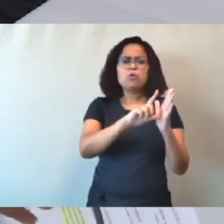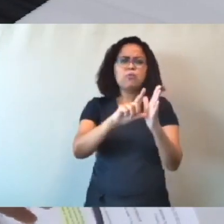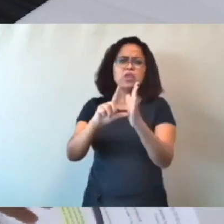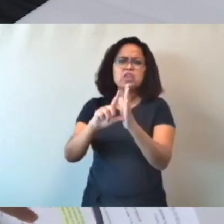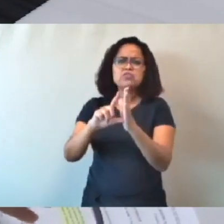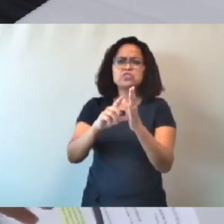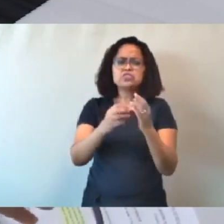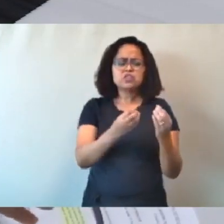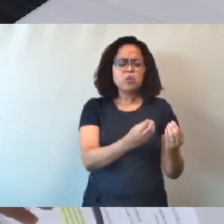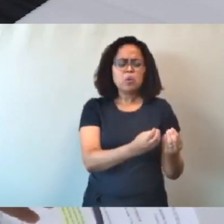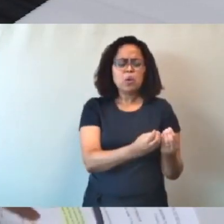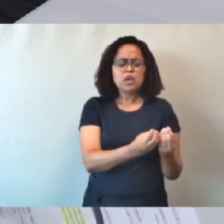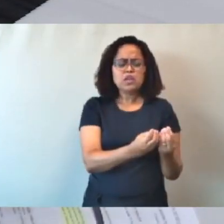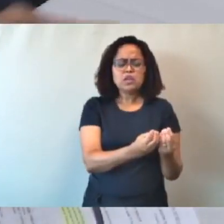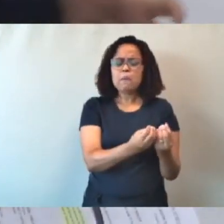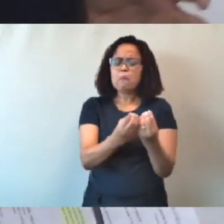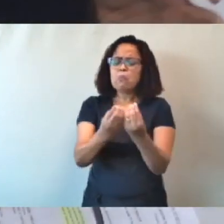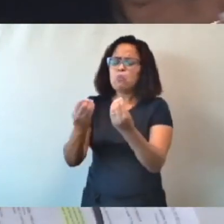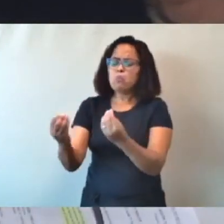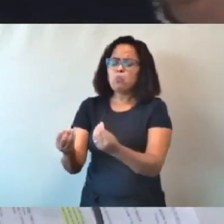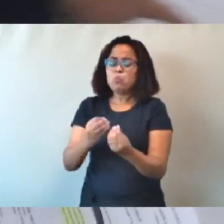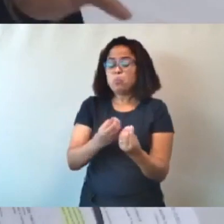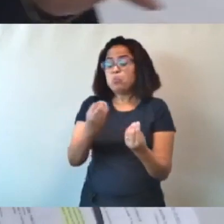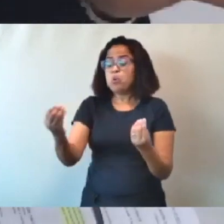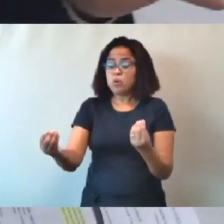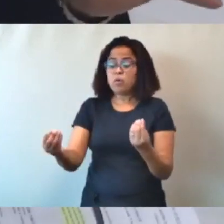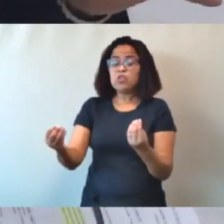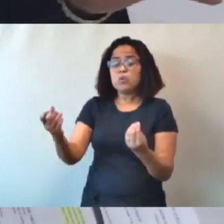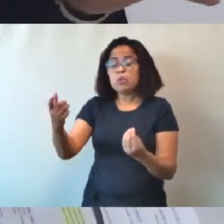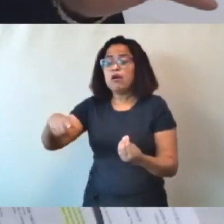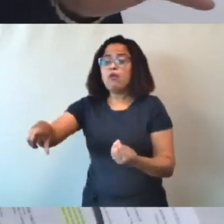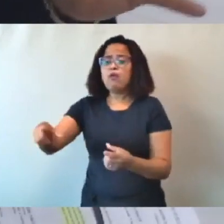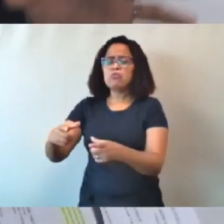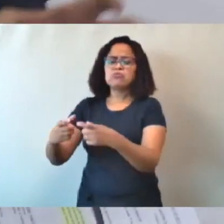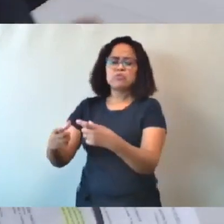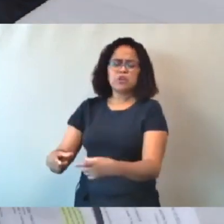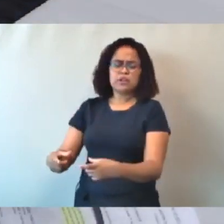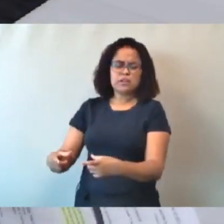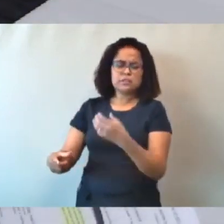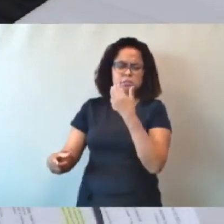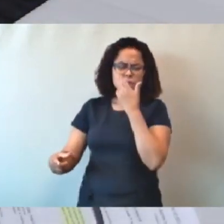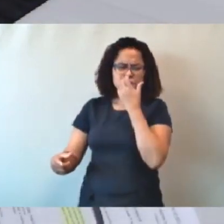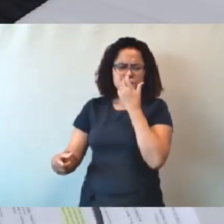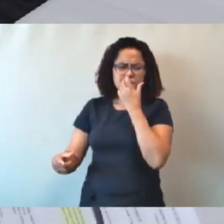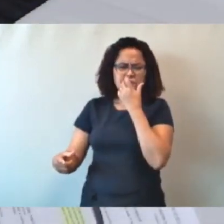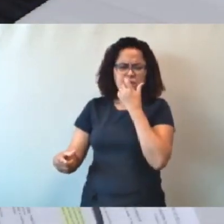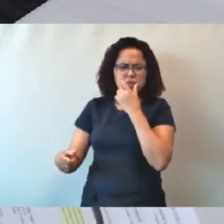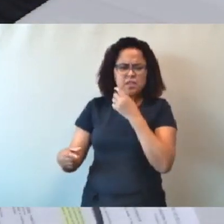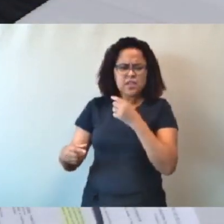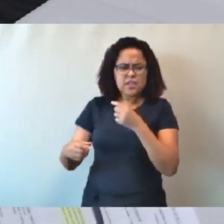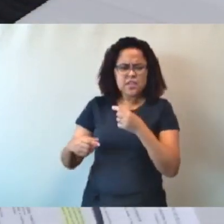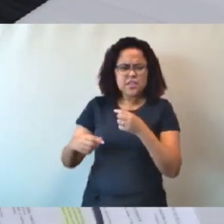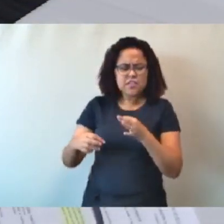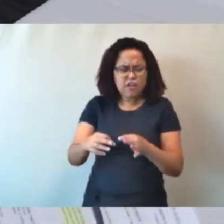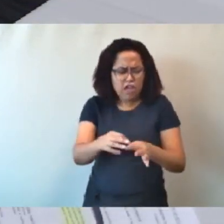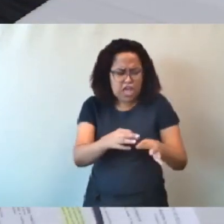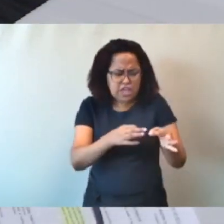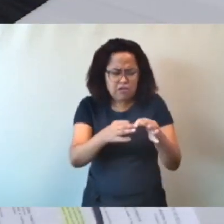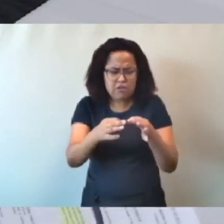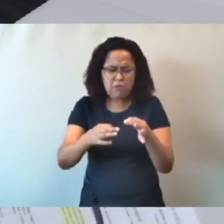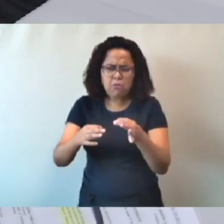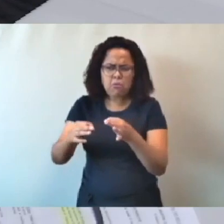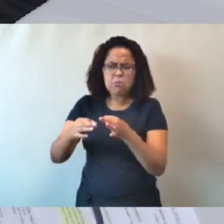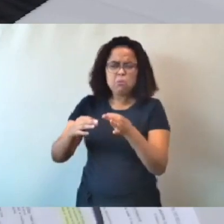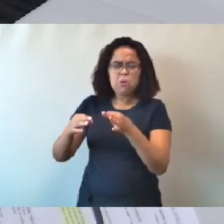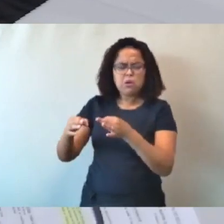acabam morando na periferia, enfim, isso adequando o tipo de trabalho. Não poderia ser feito também isso? Seria